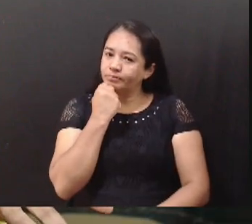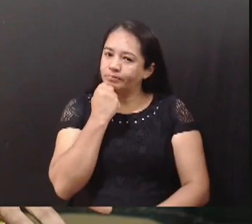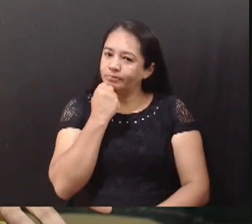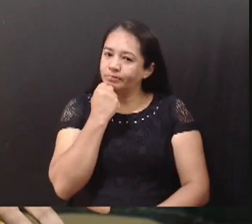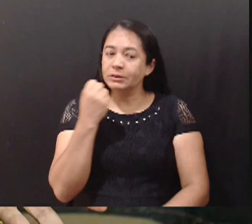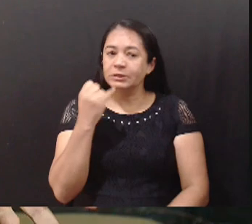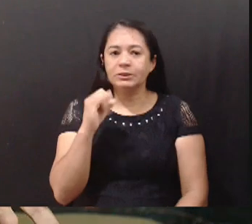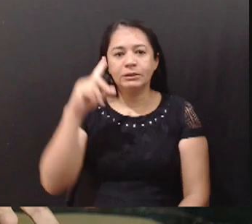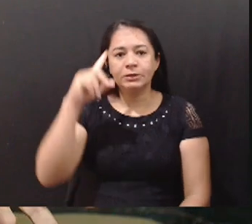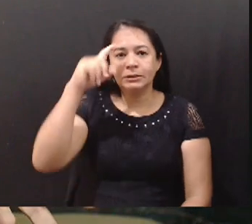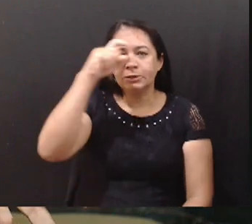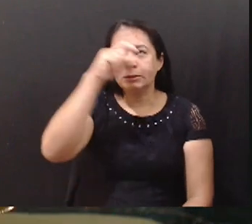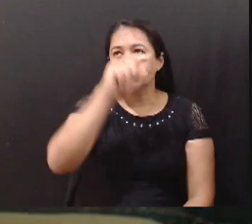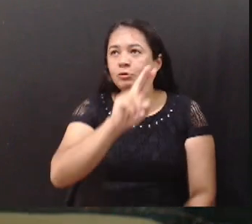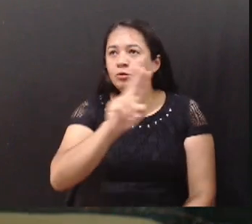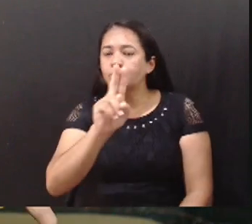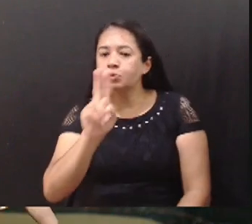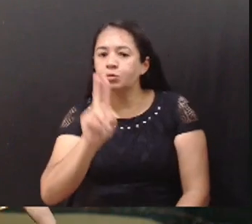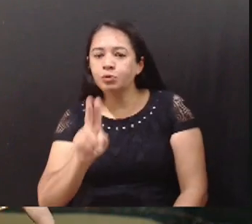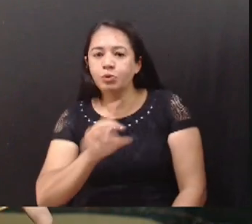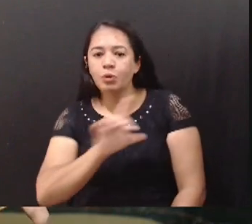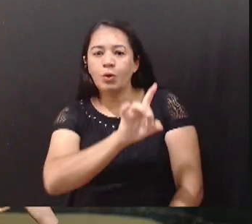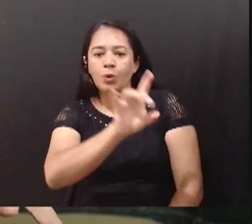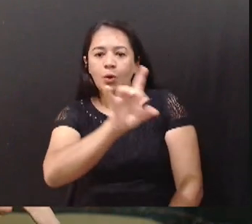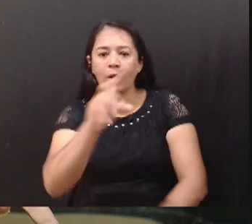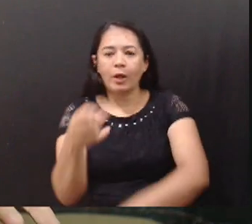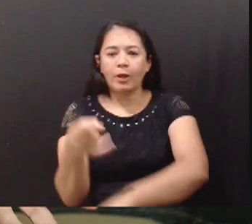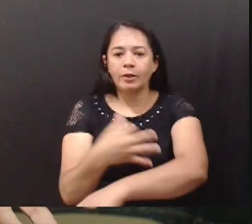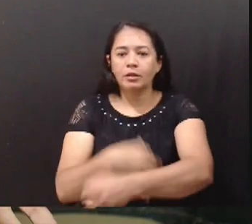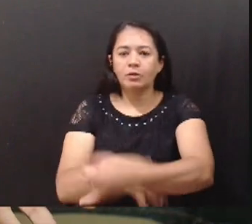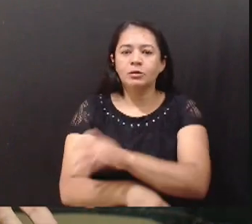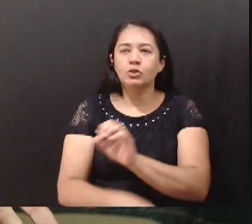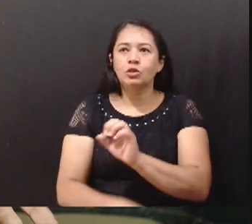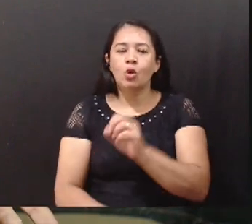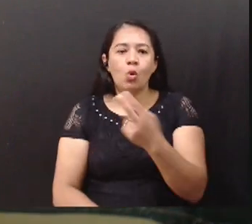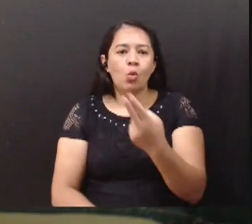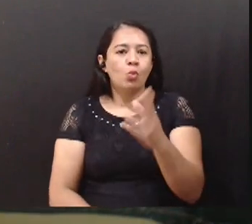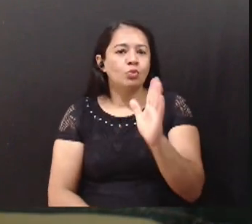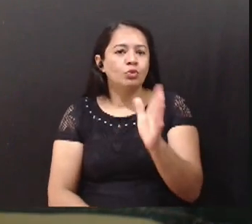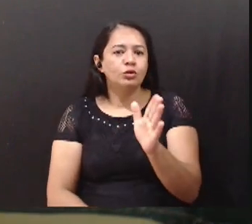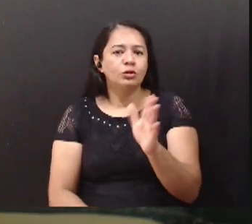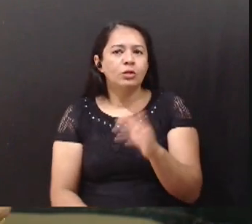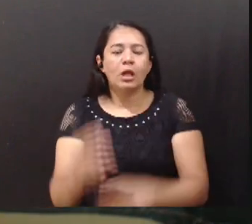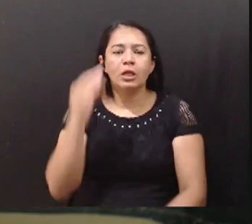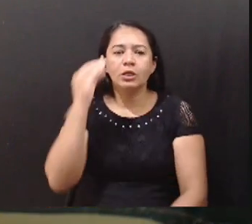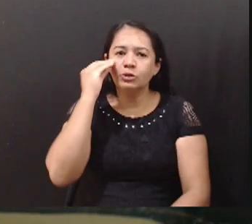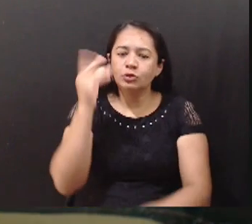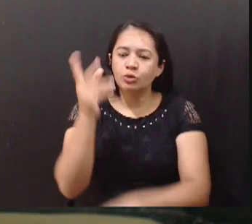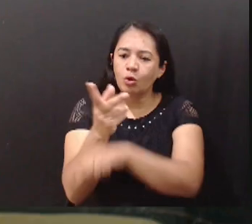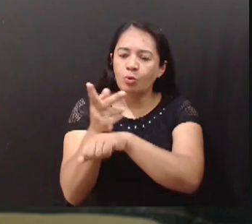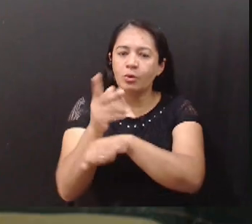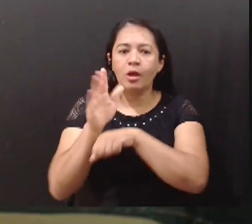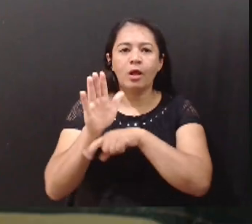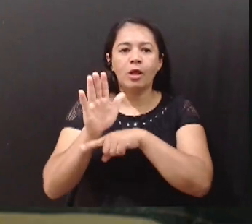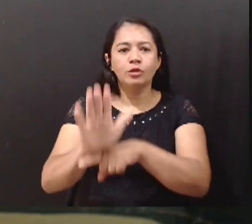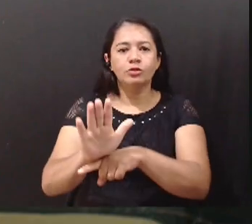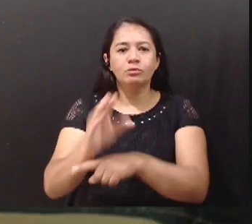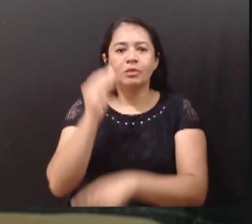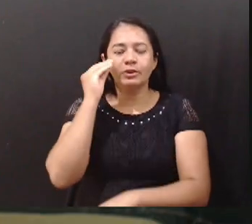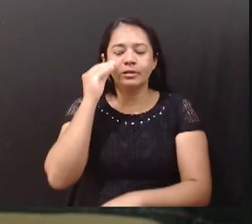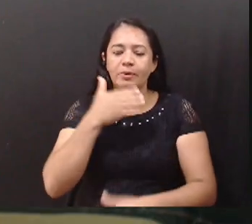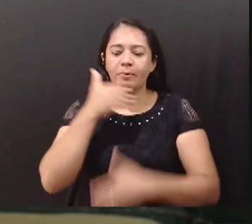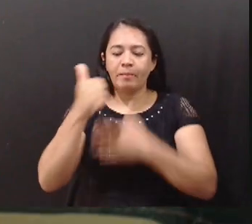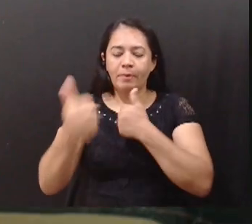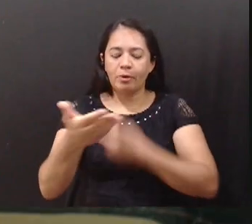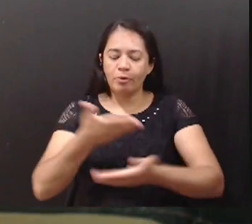as emoções, né? Ou então você já buscou ajuda para poder lidar melhor com elas? Mande para a